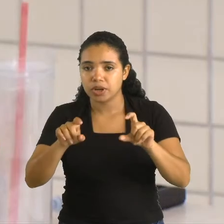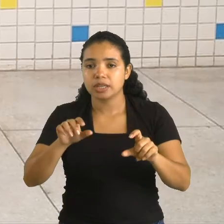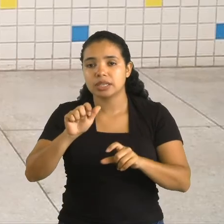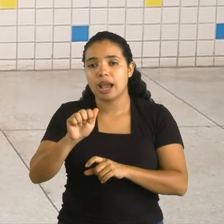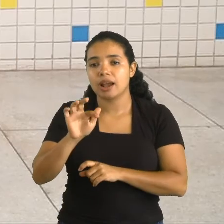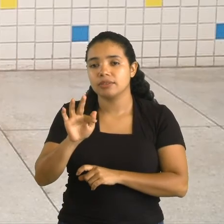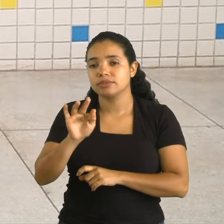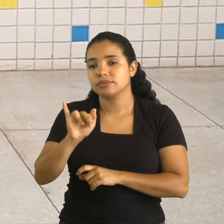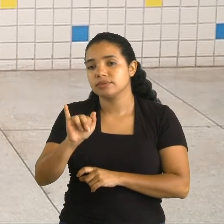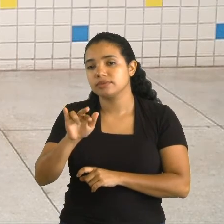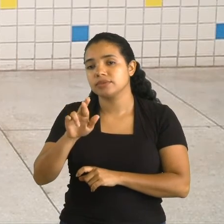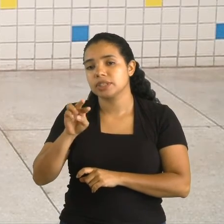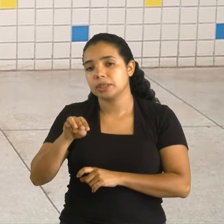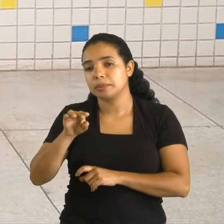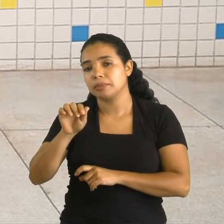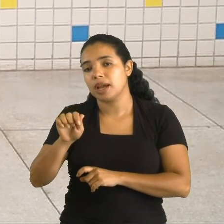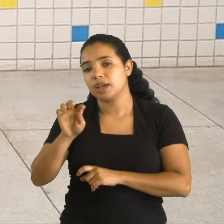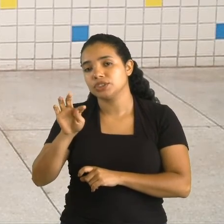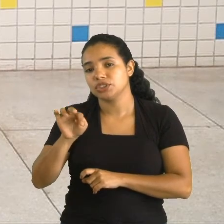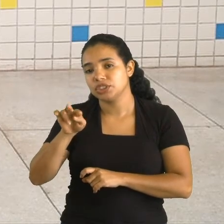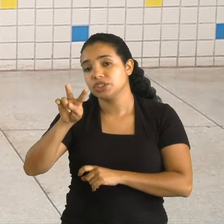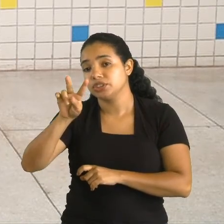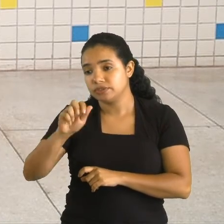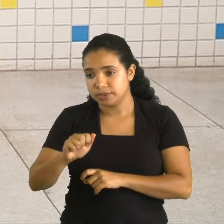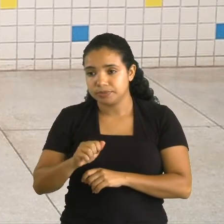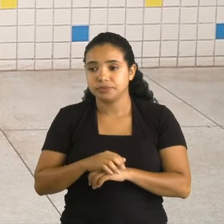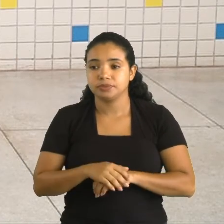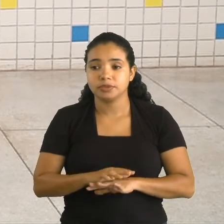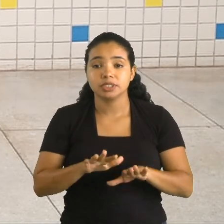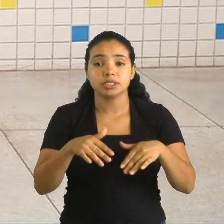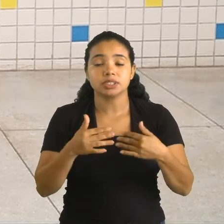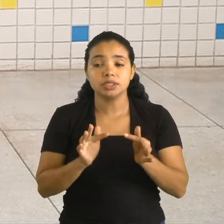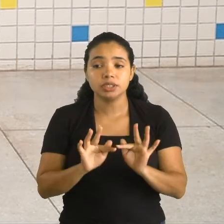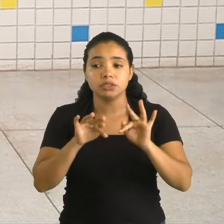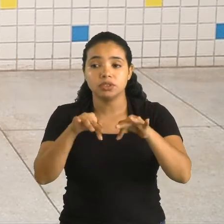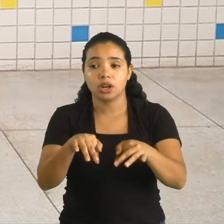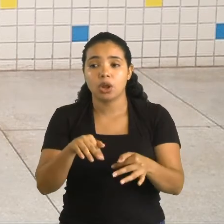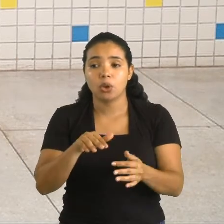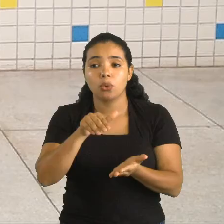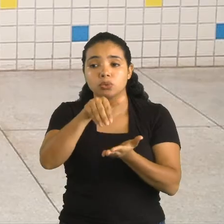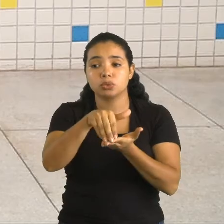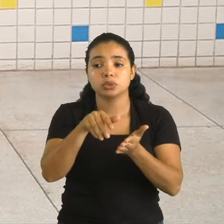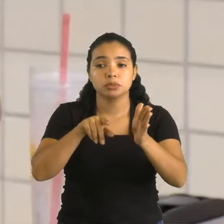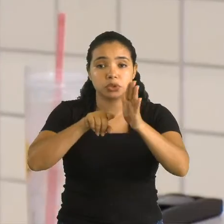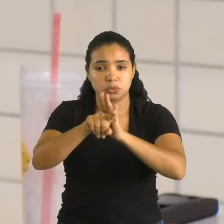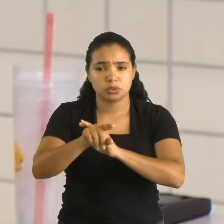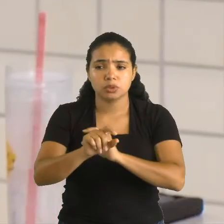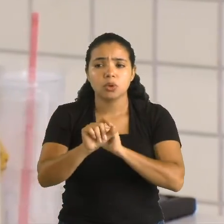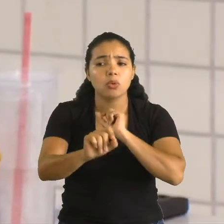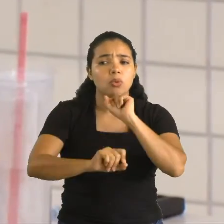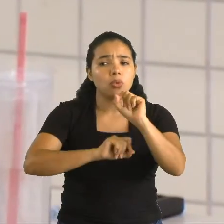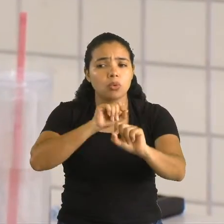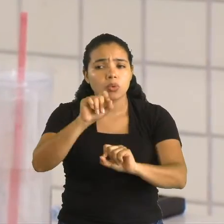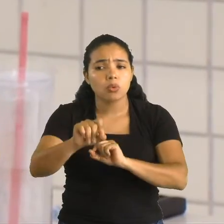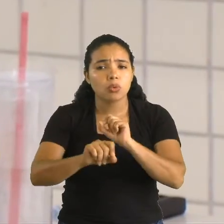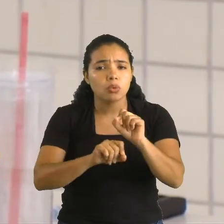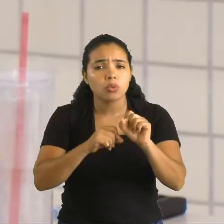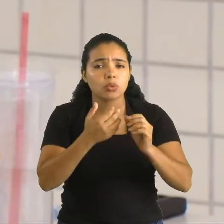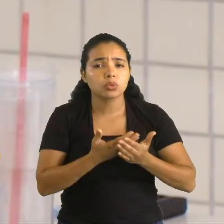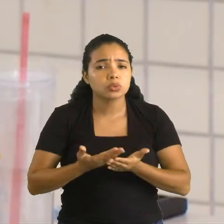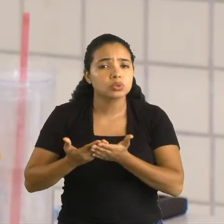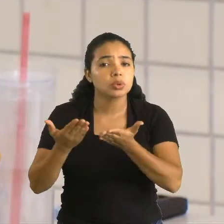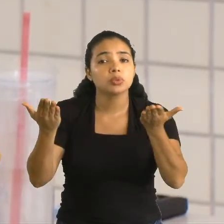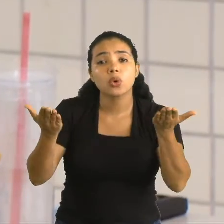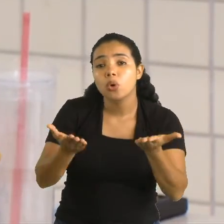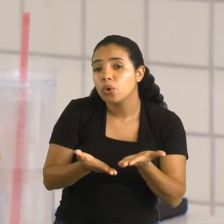afirmativa. E aí, eu completo a frase com essa última pergunta. E o que estudamos